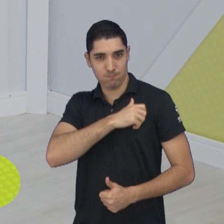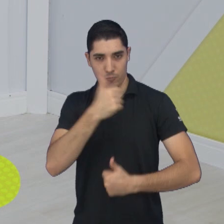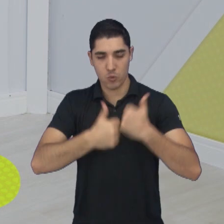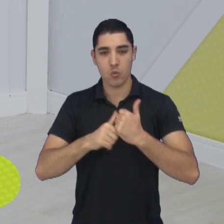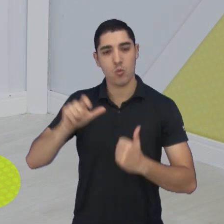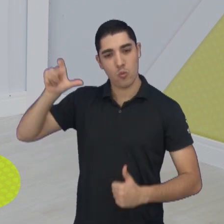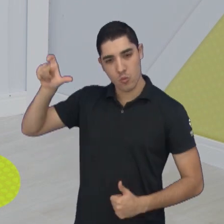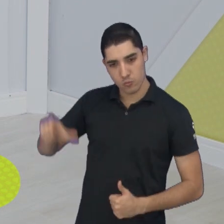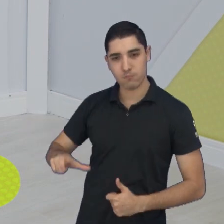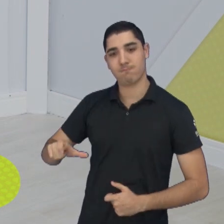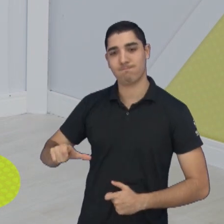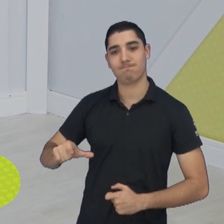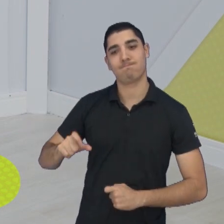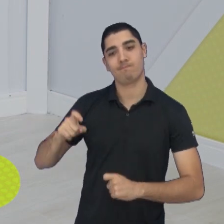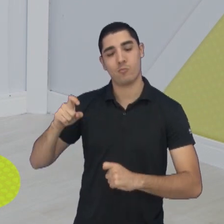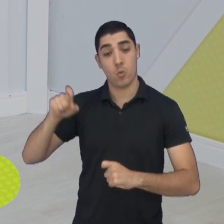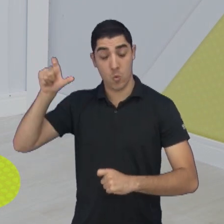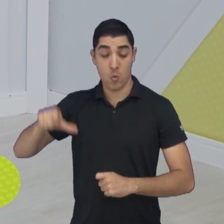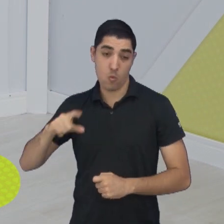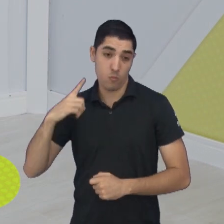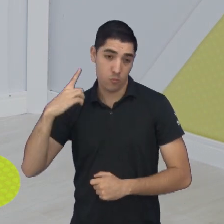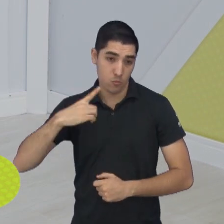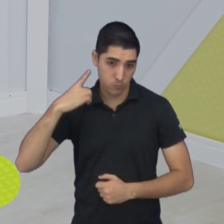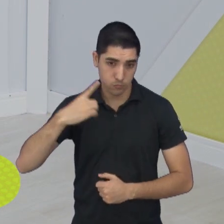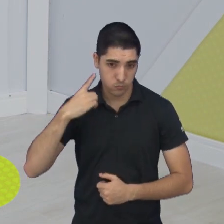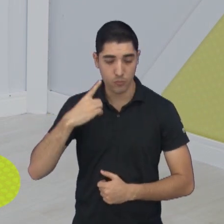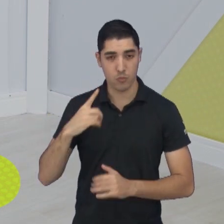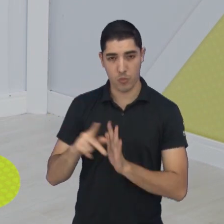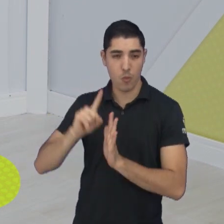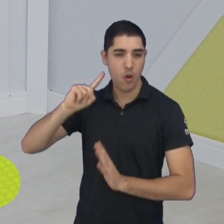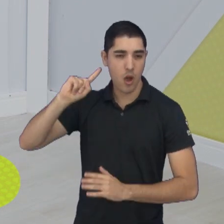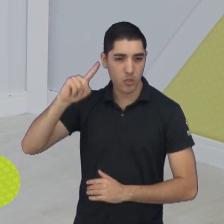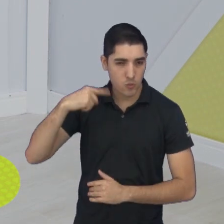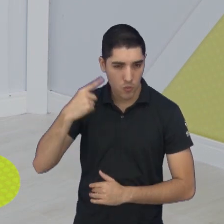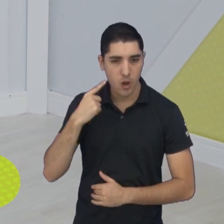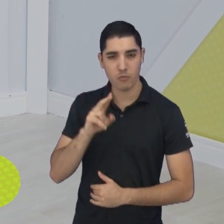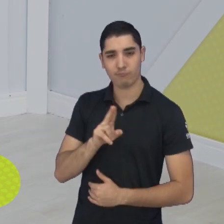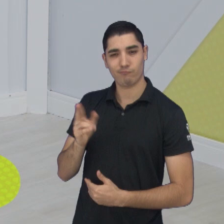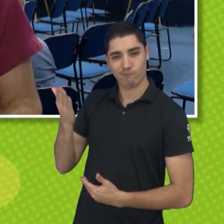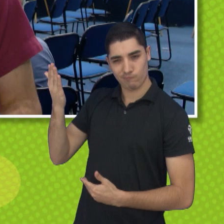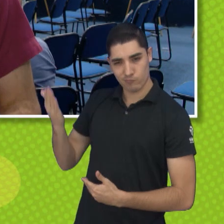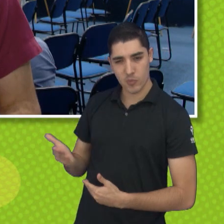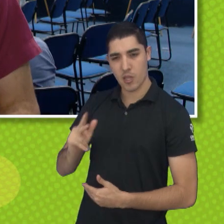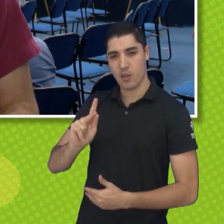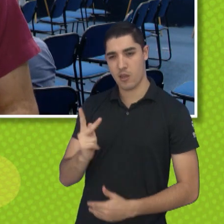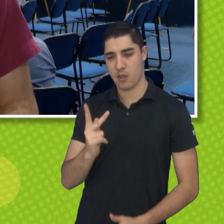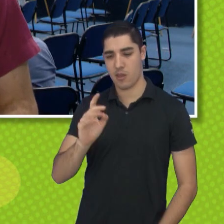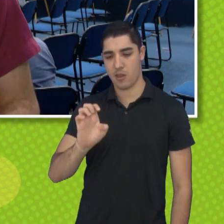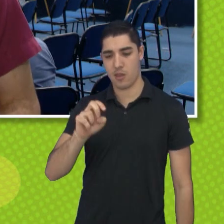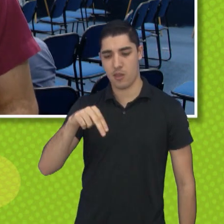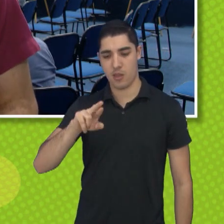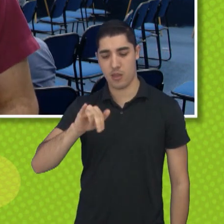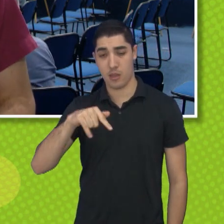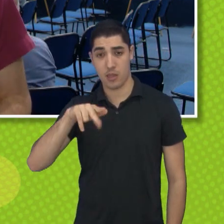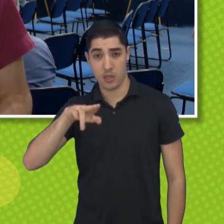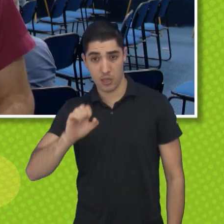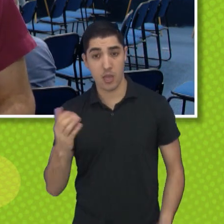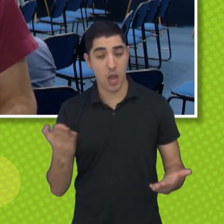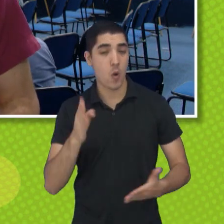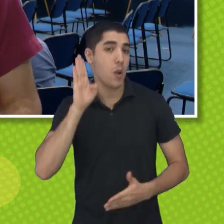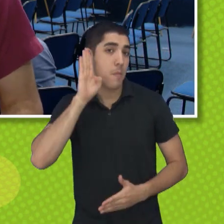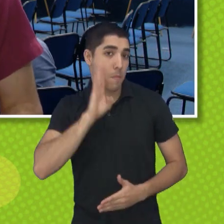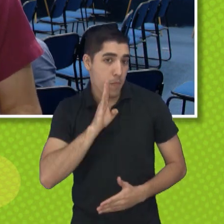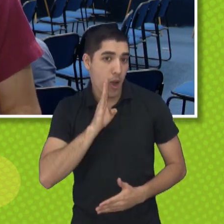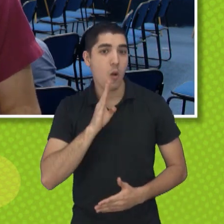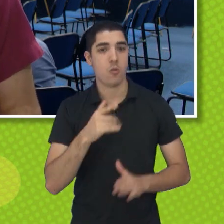jurista está sendo velado aqui no plenário da Câmara Municipal e quem traz mais detalhes é o nosso repórter Paulo Ricardo,